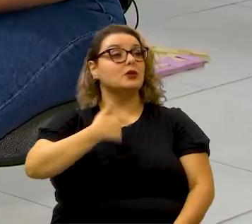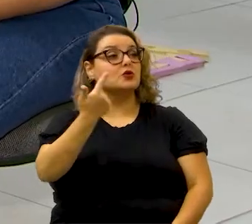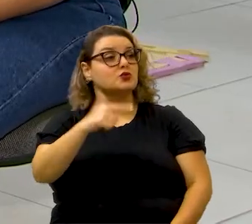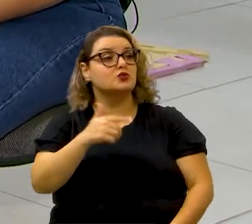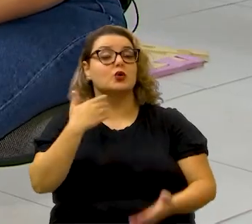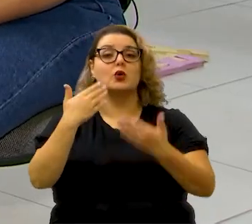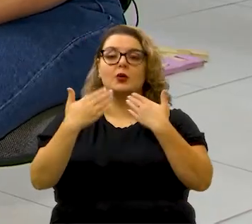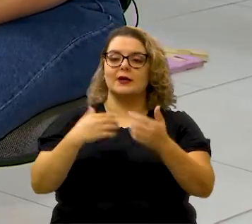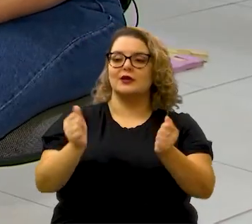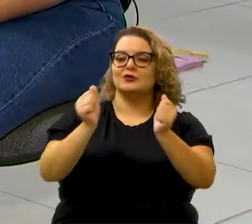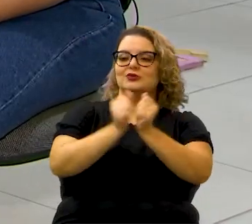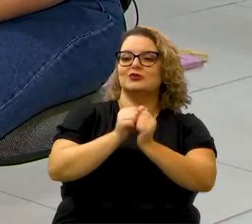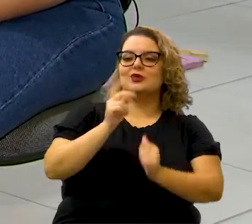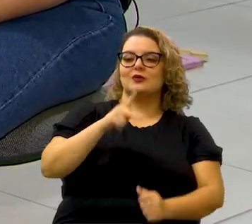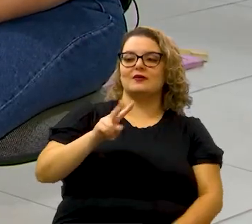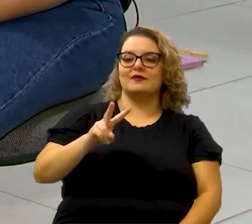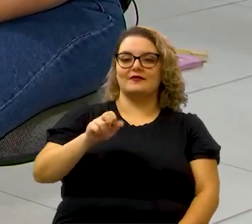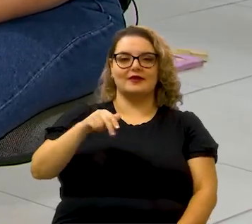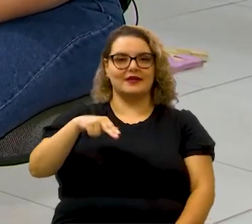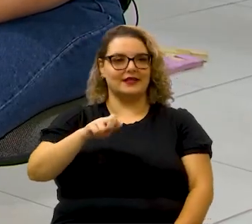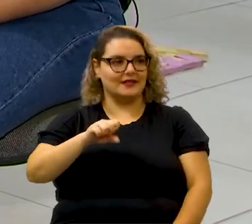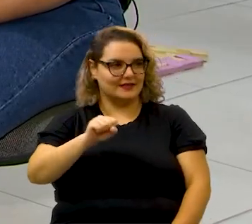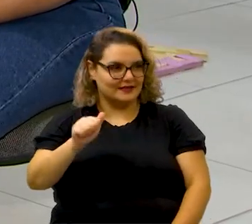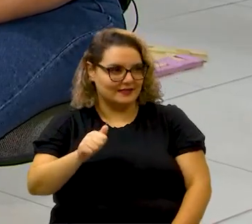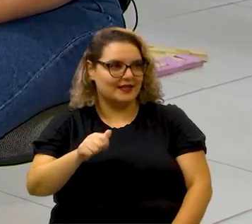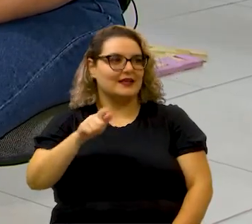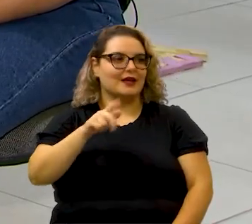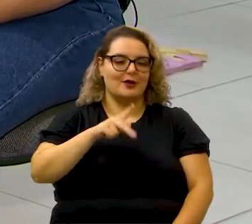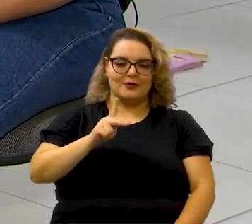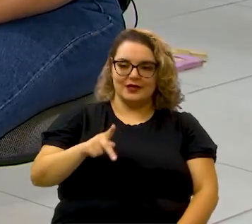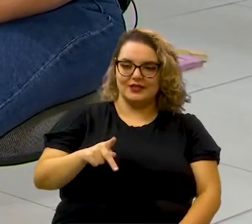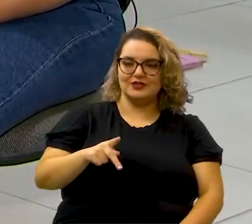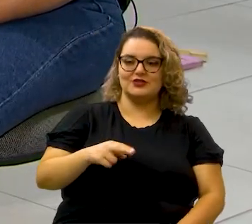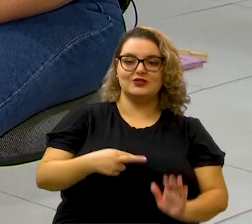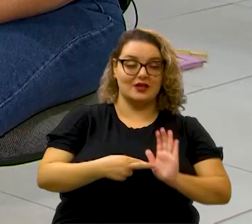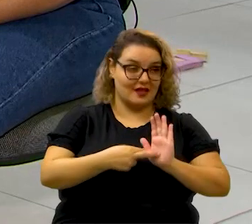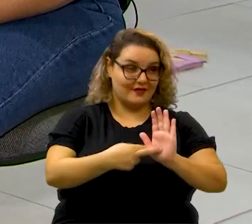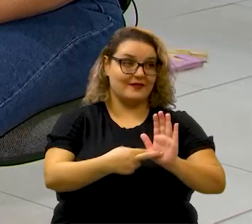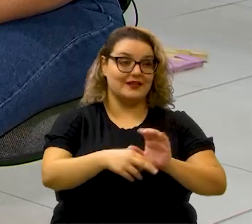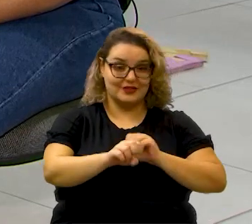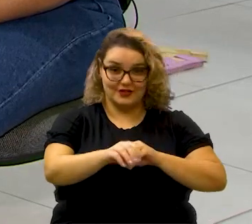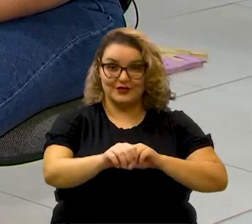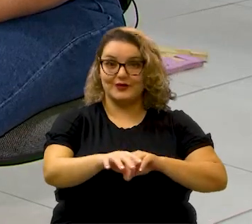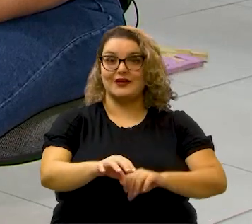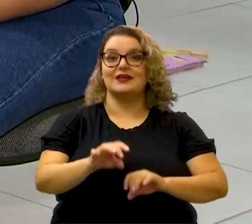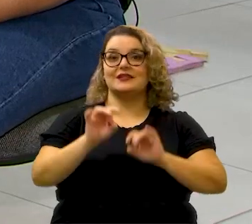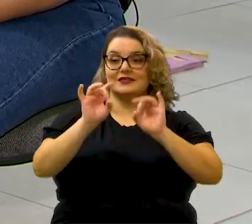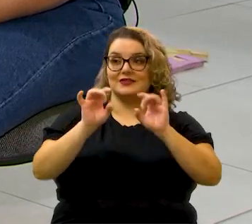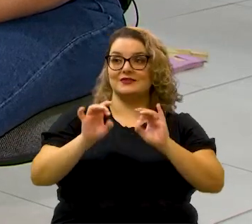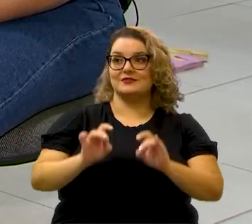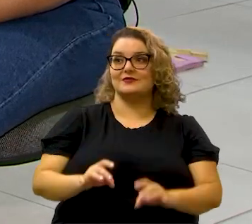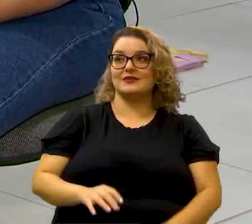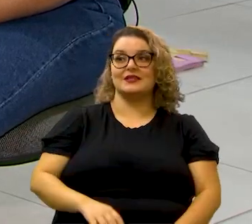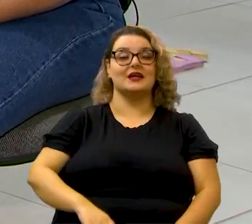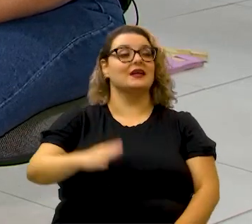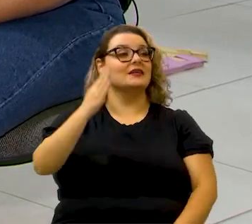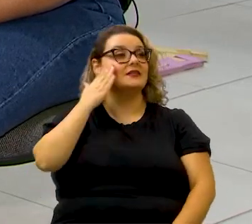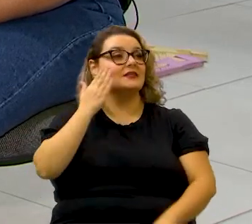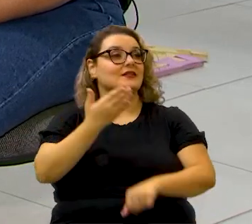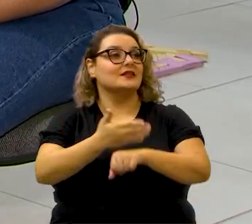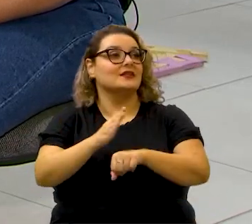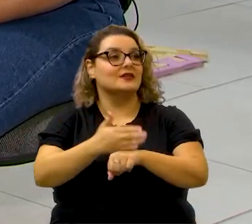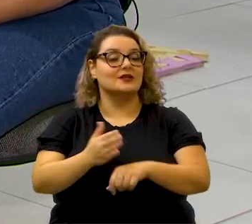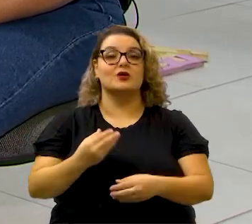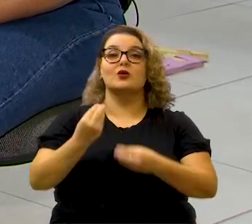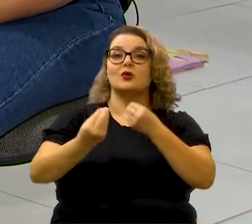Bom, para a gente dar sequência na conversa, olha só, estou aqui com a professora Vanessa Rocha, que é justamente professora de referência de educação especial, para